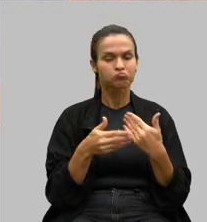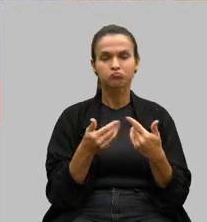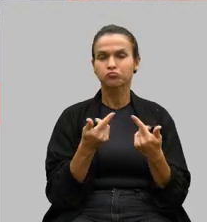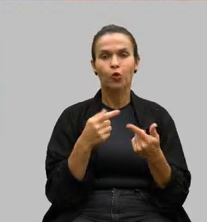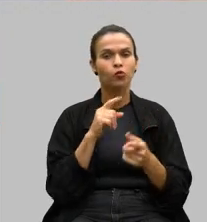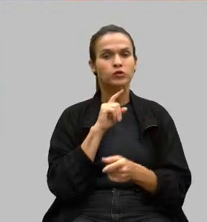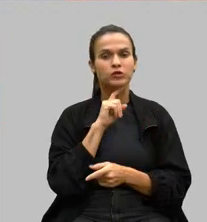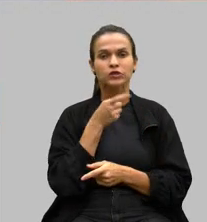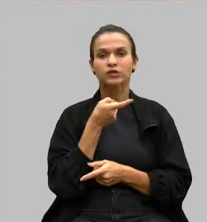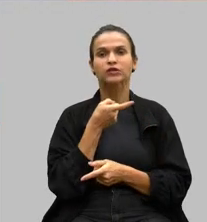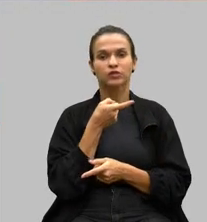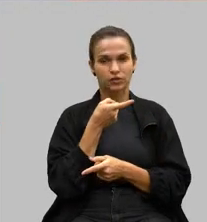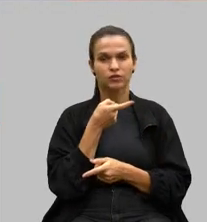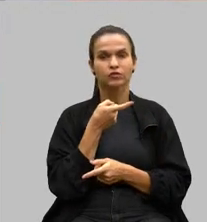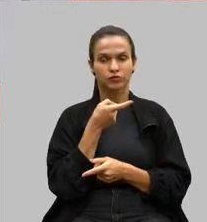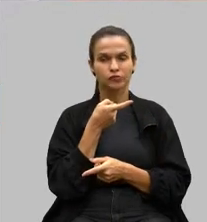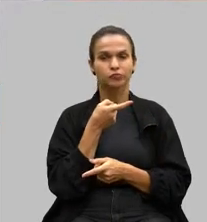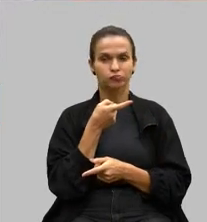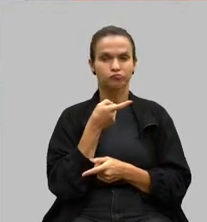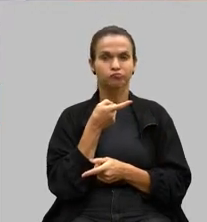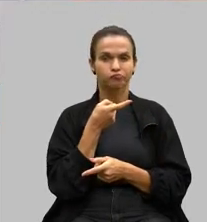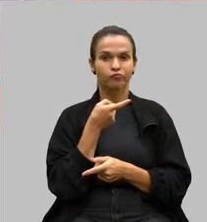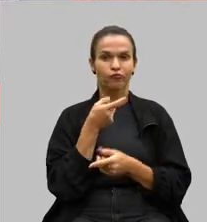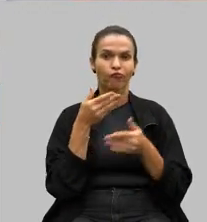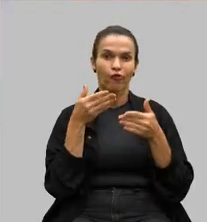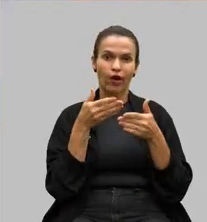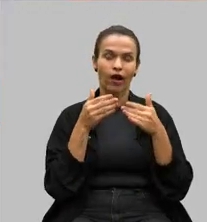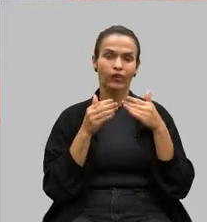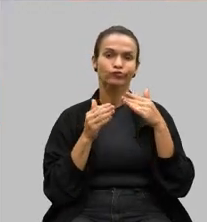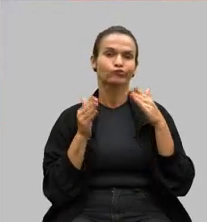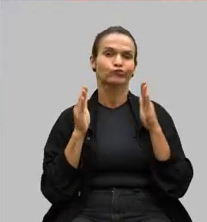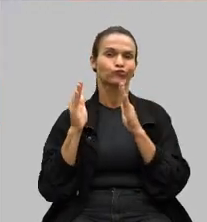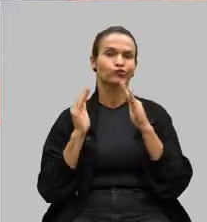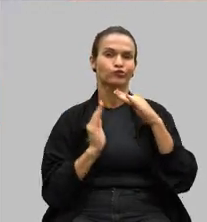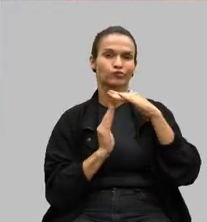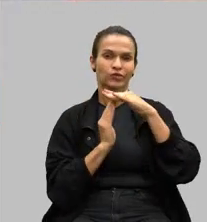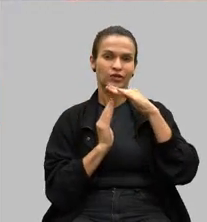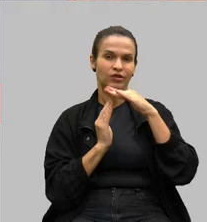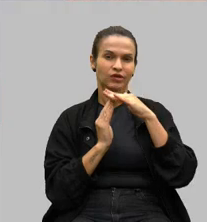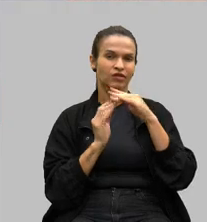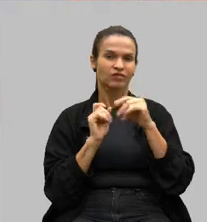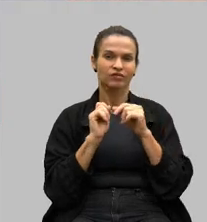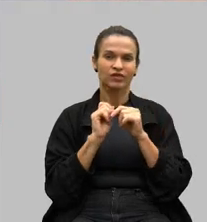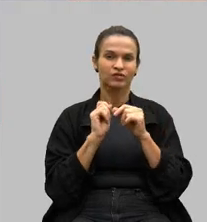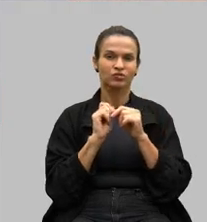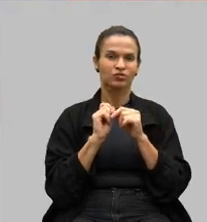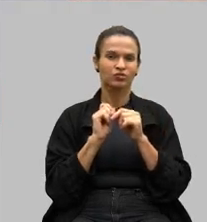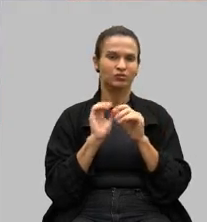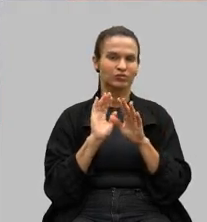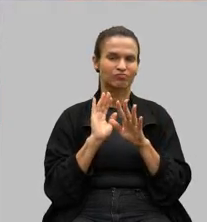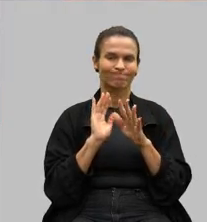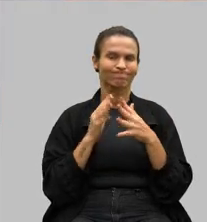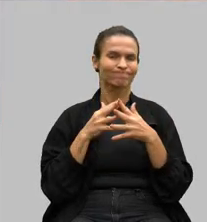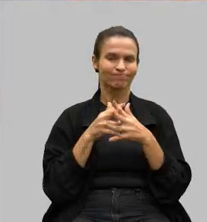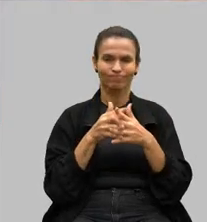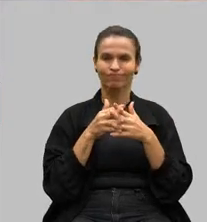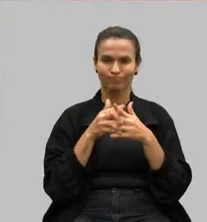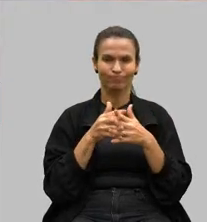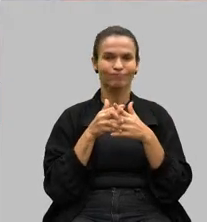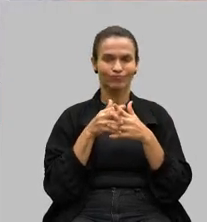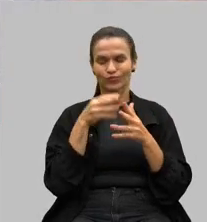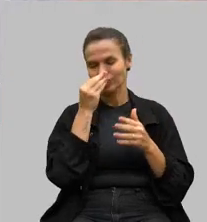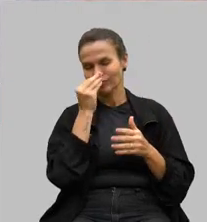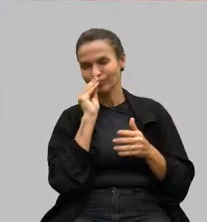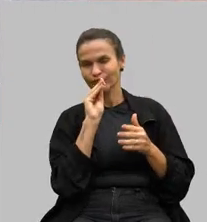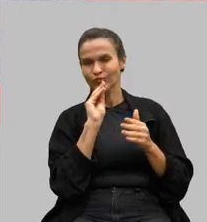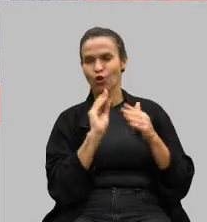conseguiu cumprir os prazos Então faz tudo de maneira muito assada e não se cumpre os prazos e não